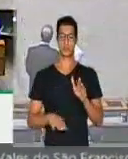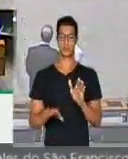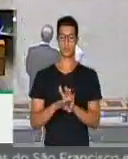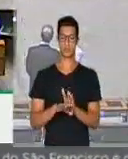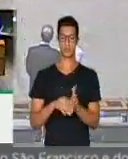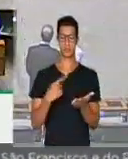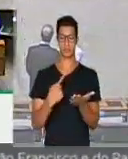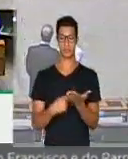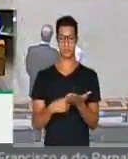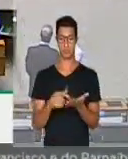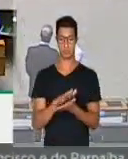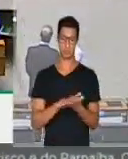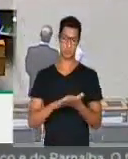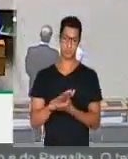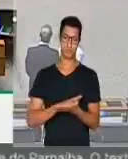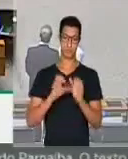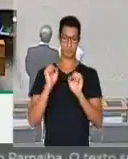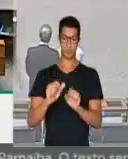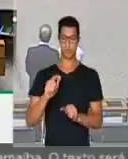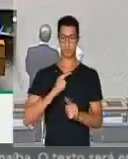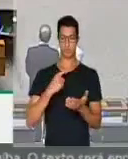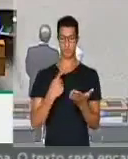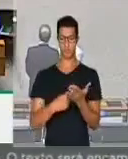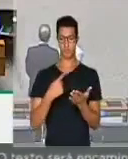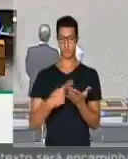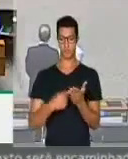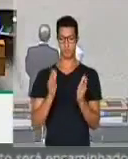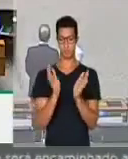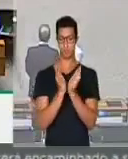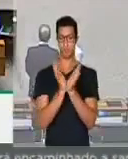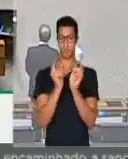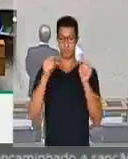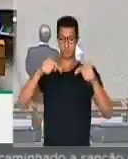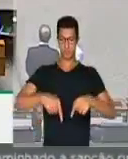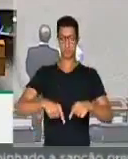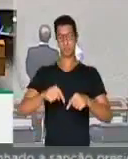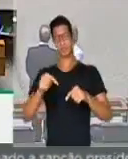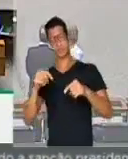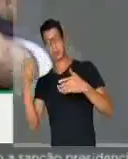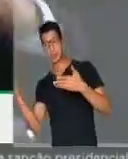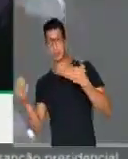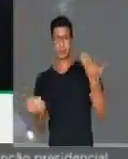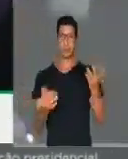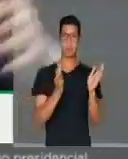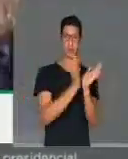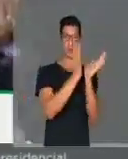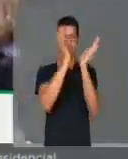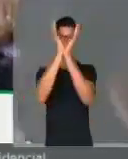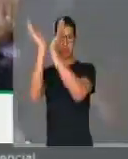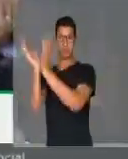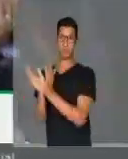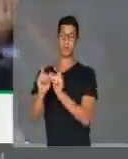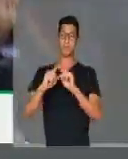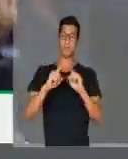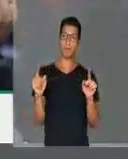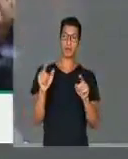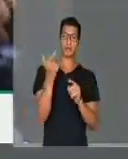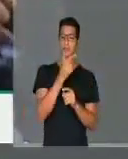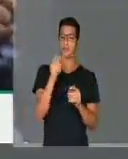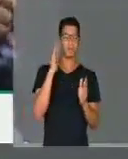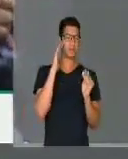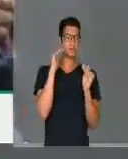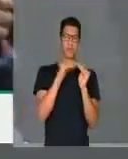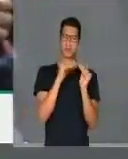chegou a acordo nenhum. Pode ter um acordo de um grupo aqui, de um grupo ali, de outro grupo acolá, mas que